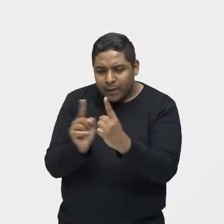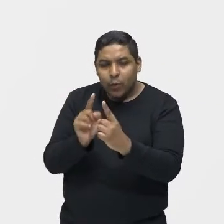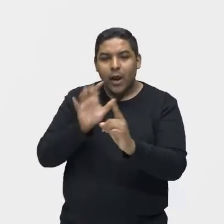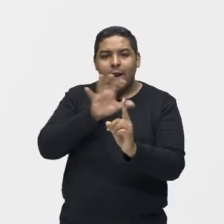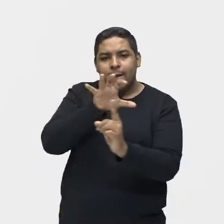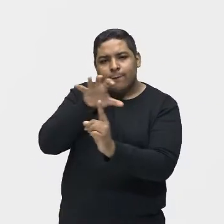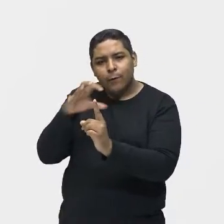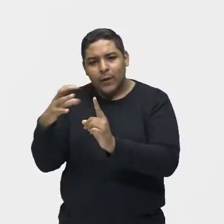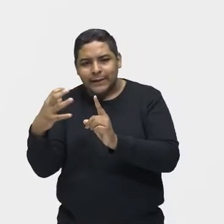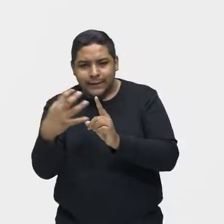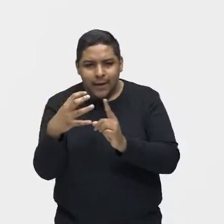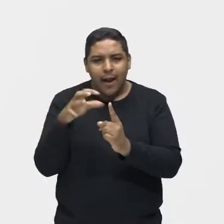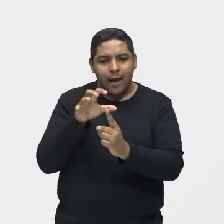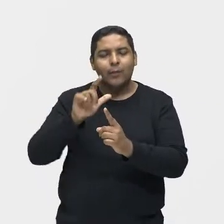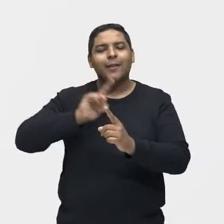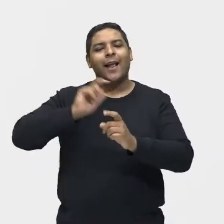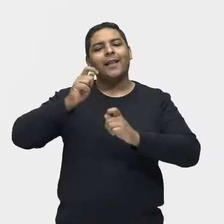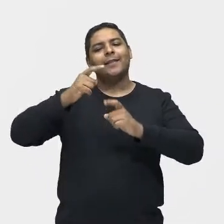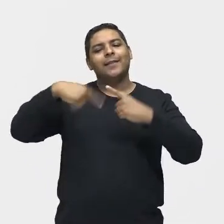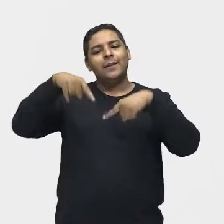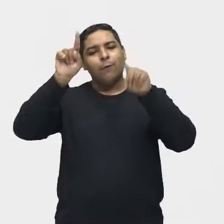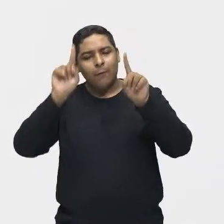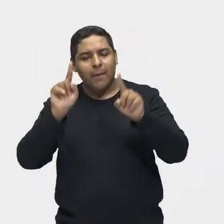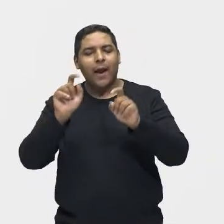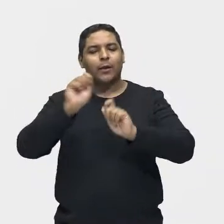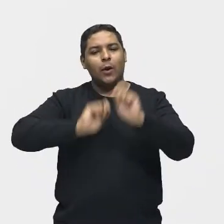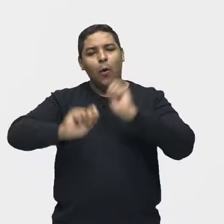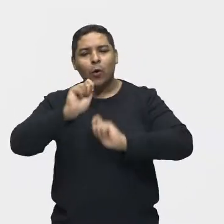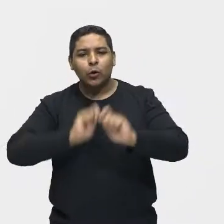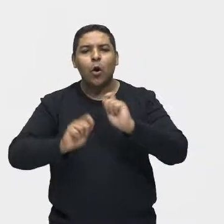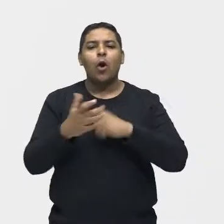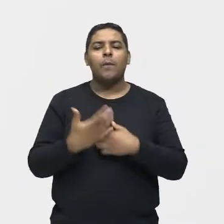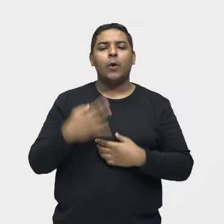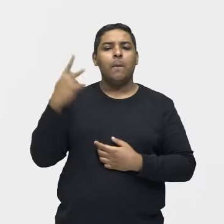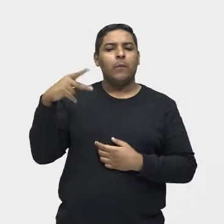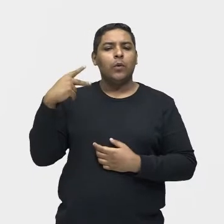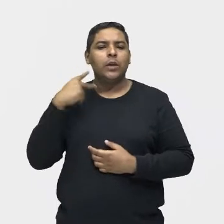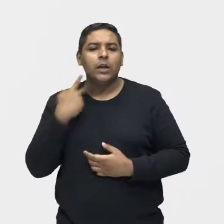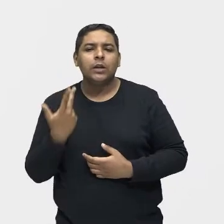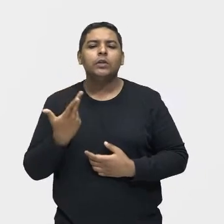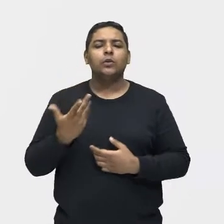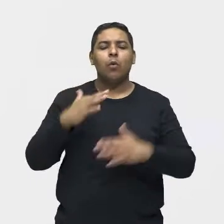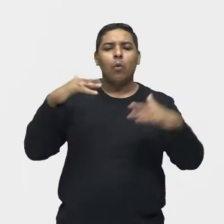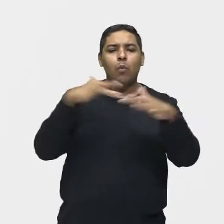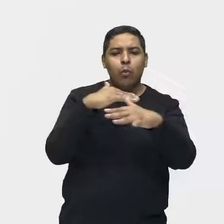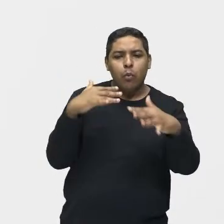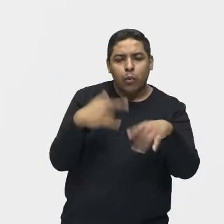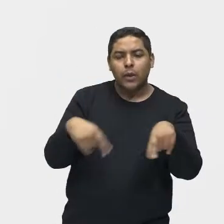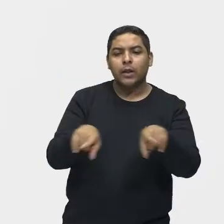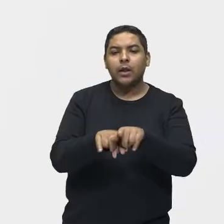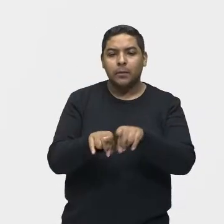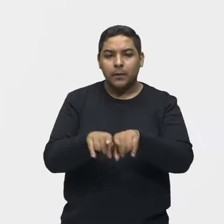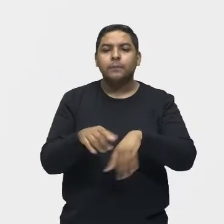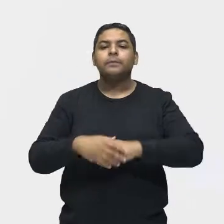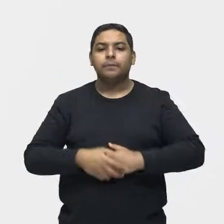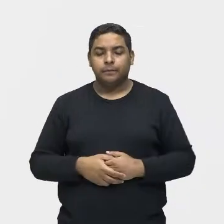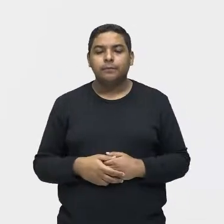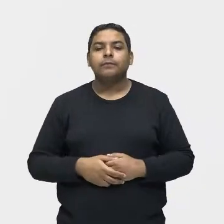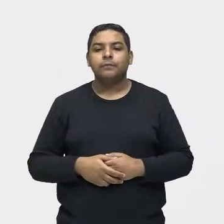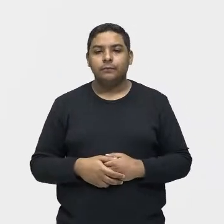tendo esse desenvolvimento econômico, político, urbanístico, tá? Então, a gente observa que Boston, Nova